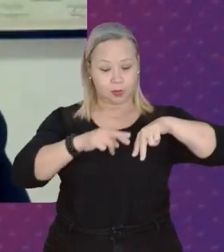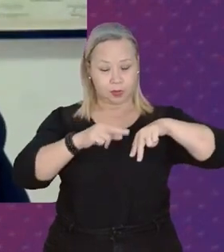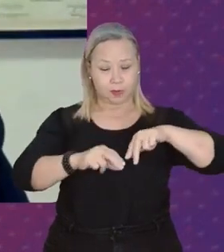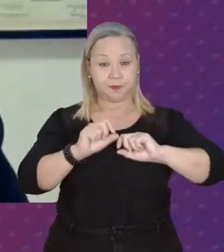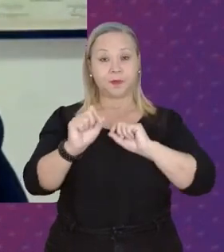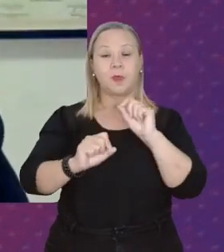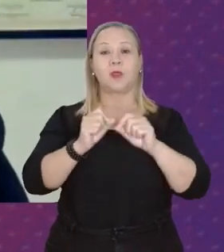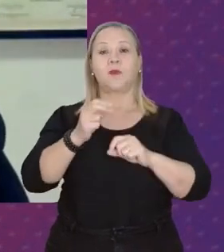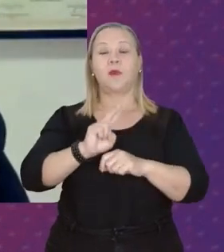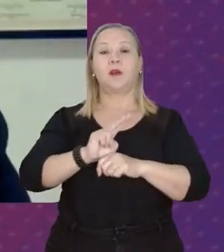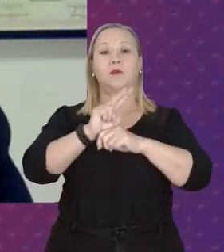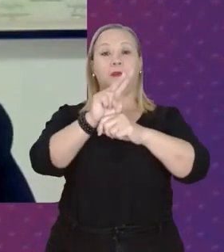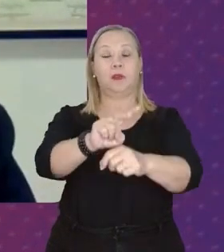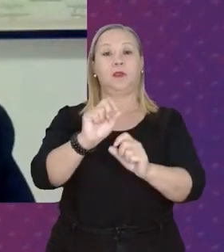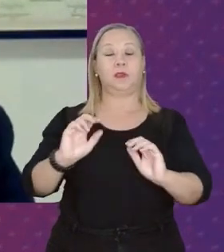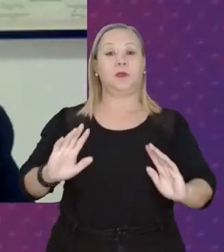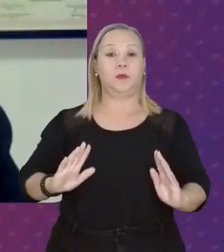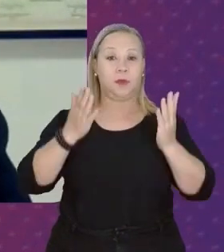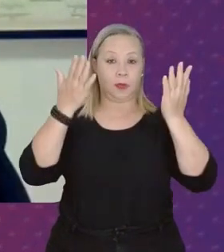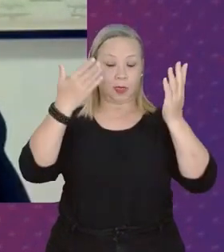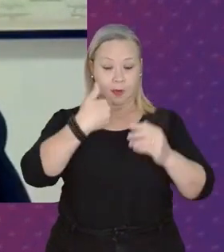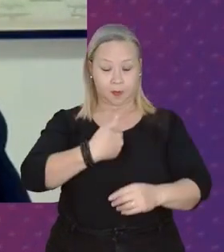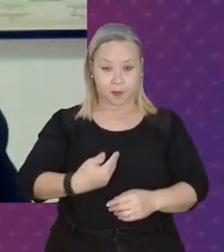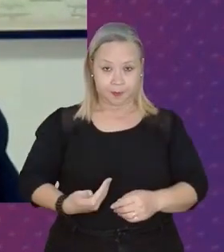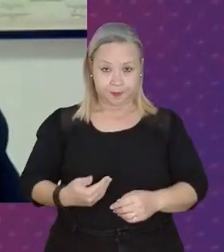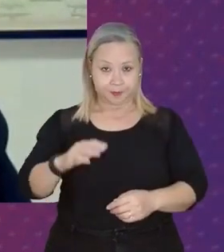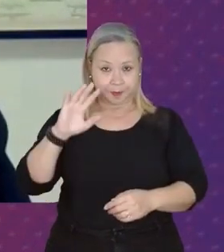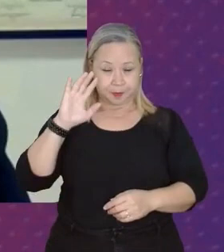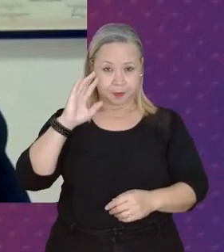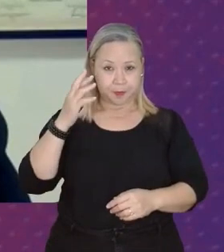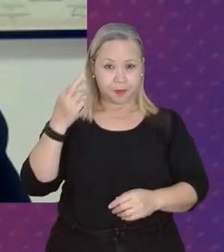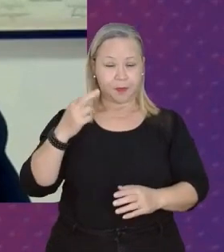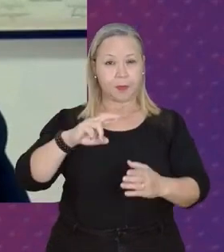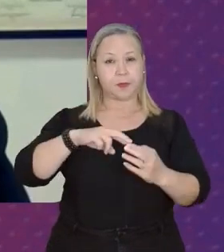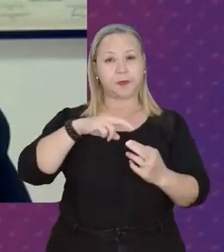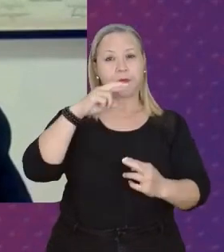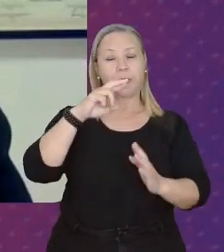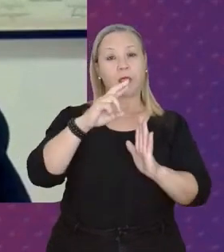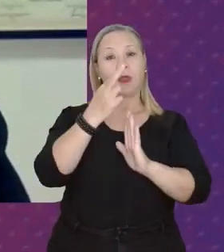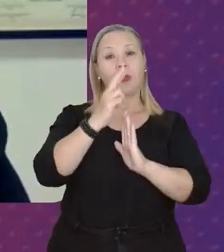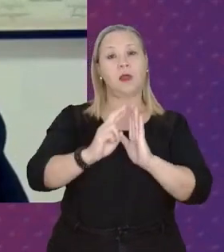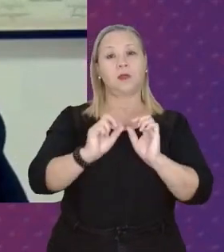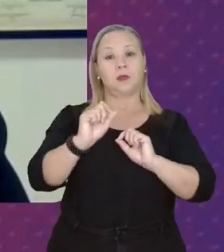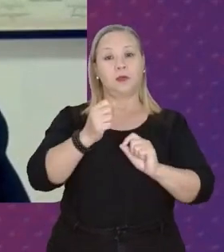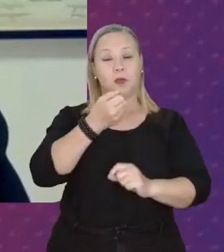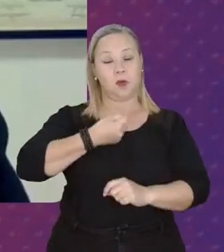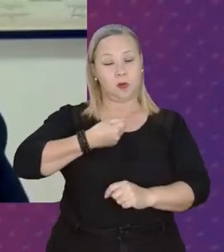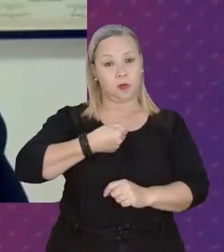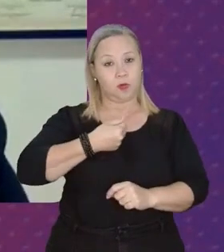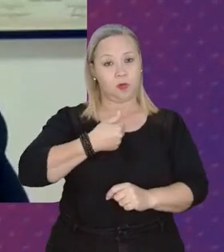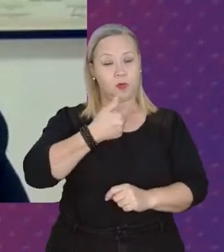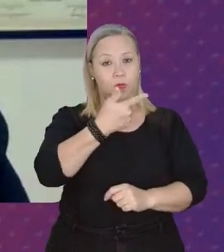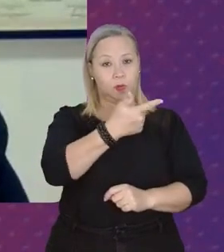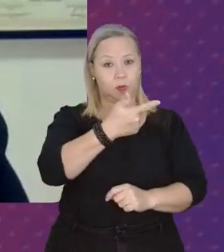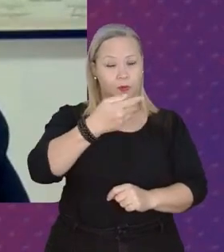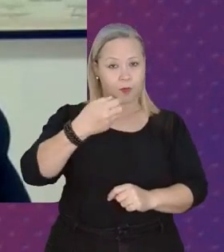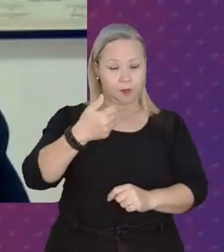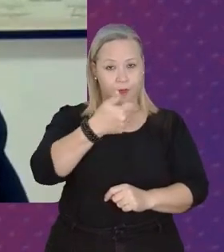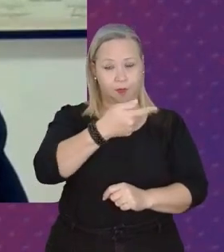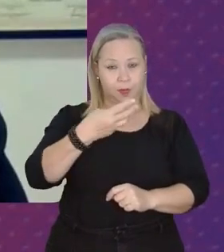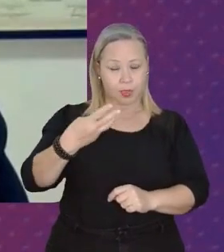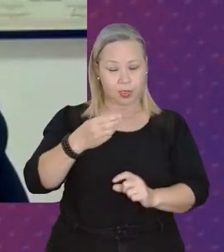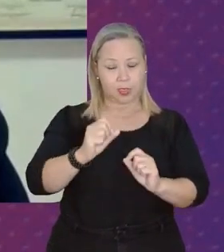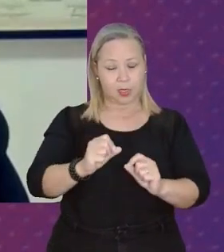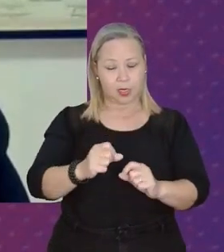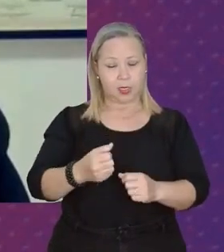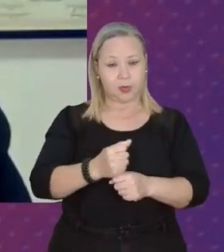financiamento público das campanhas, a resolução do TSE número 23.664 de 2021 já prevê que, na